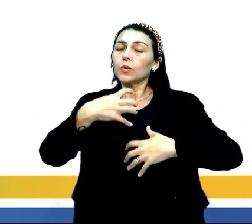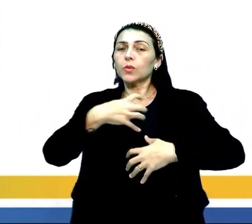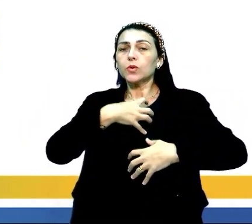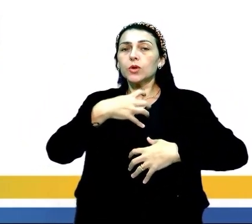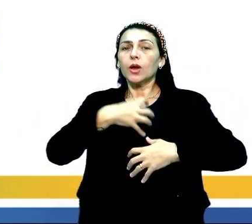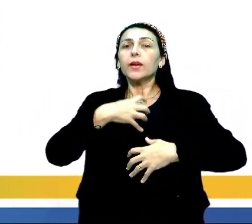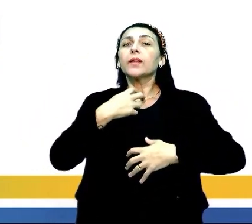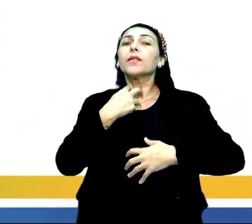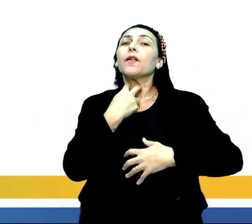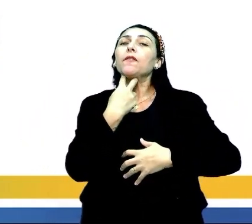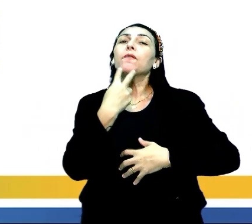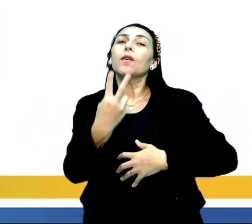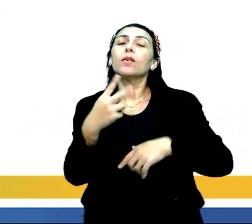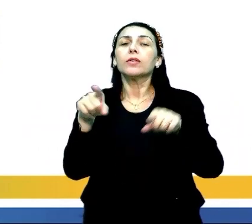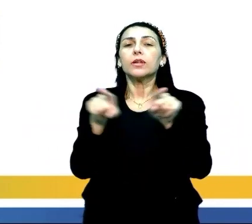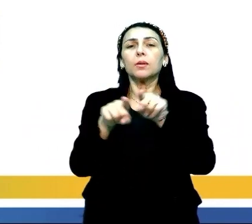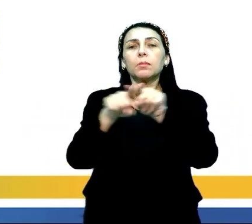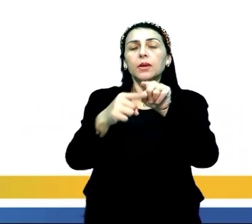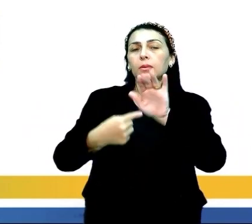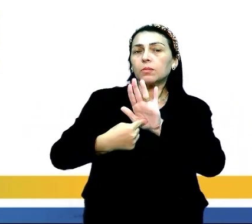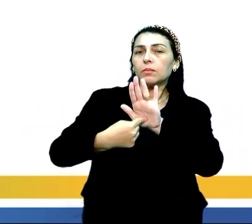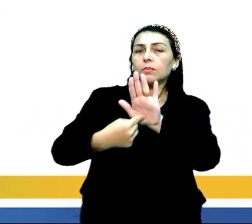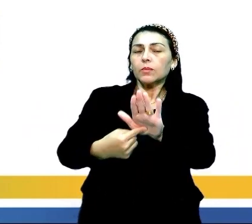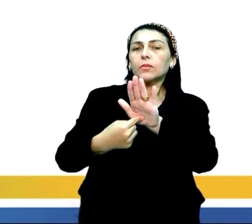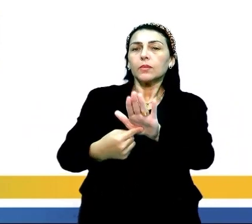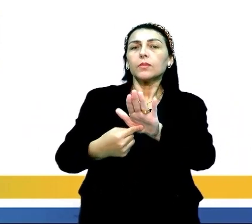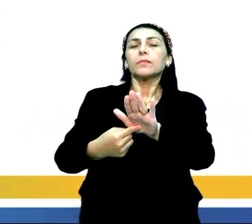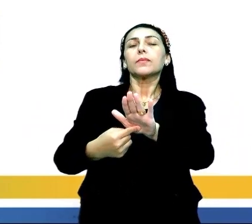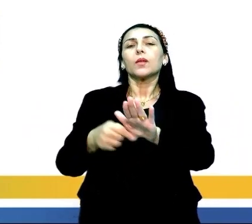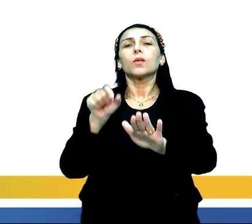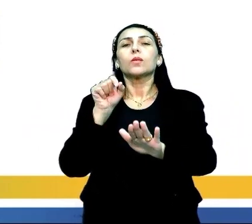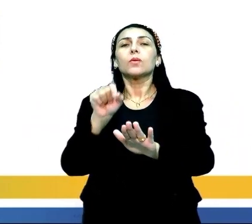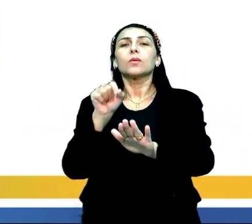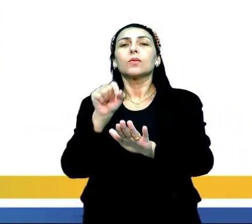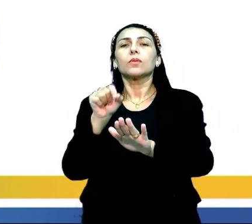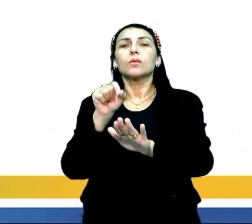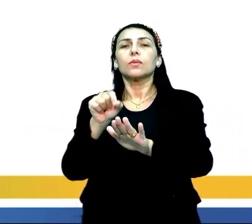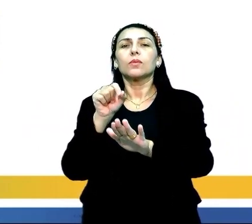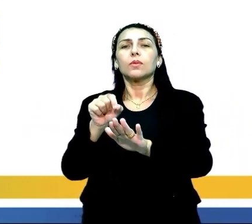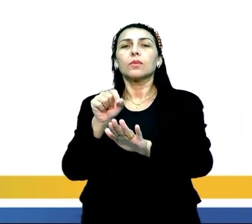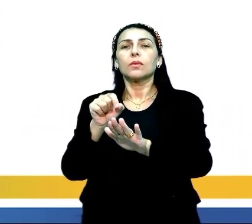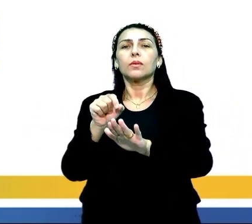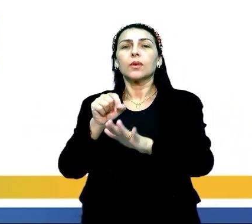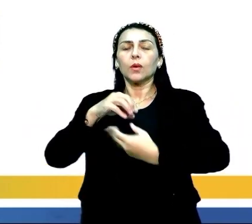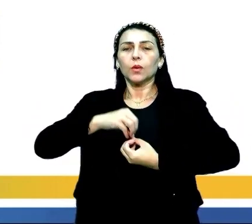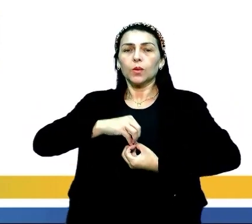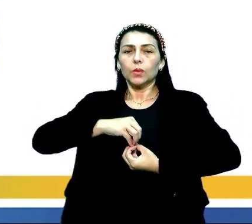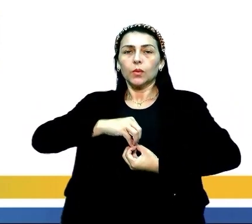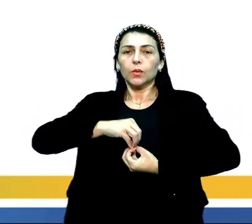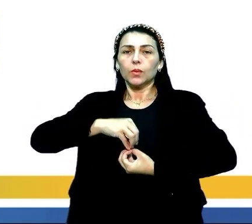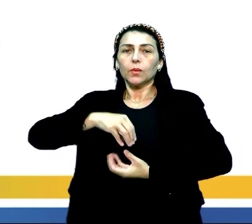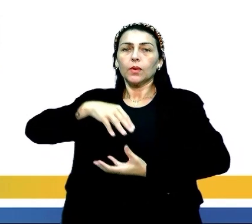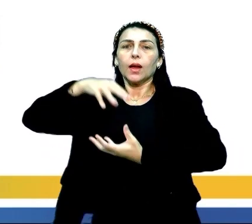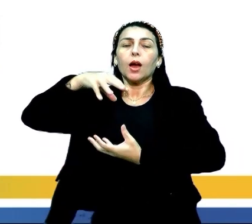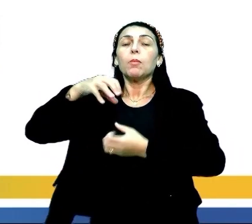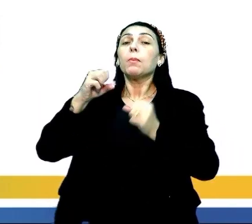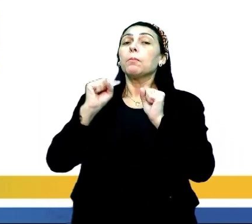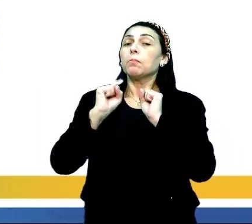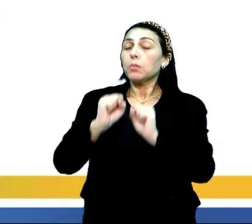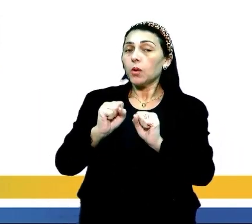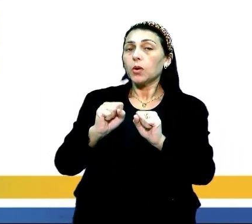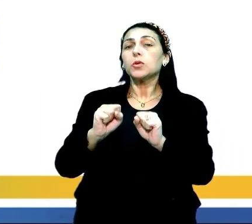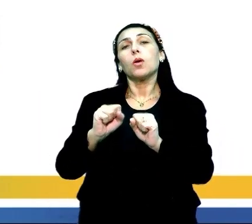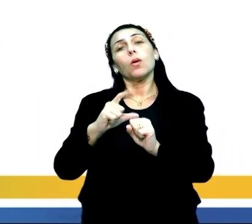tom de voz, que indica a afetação da alma, quando pode